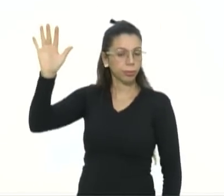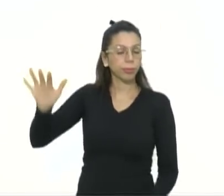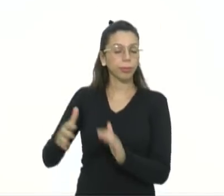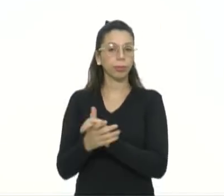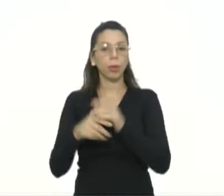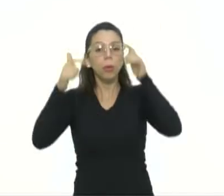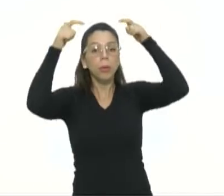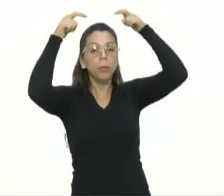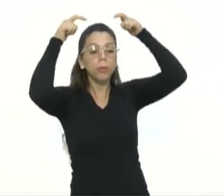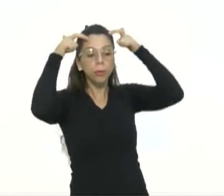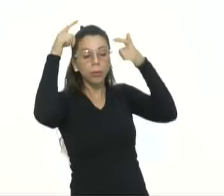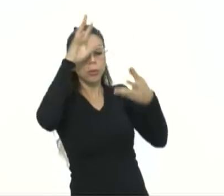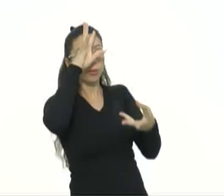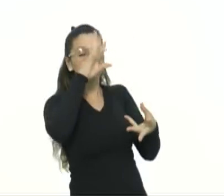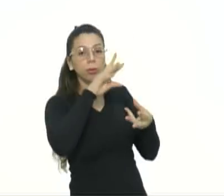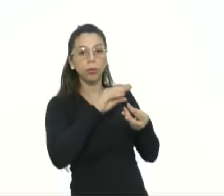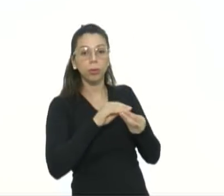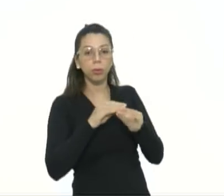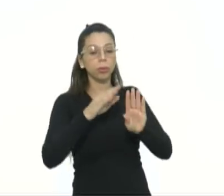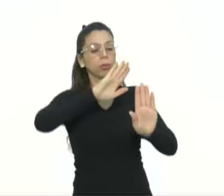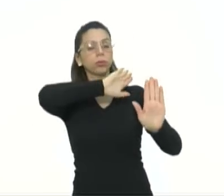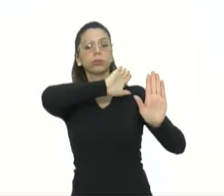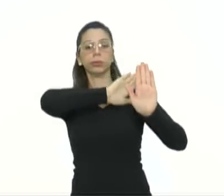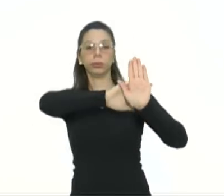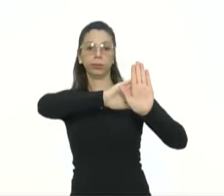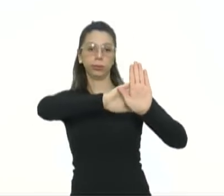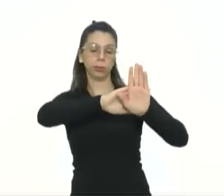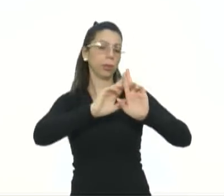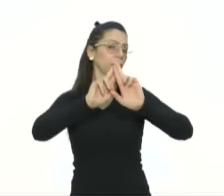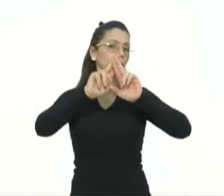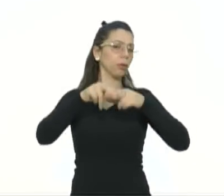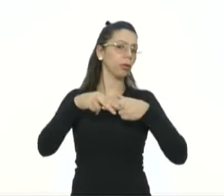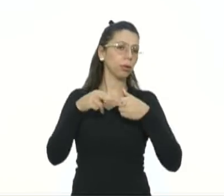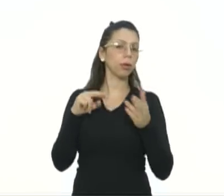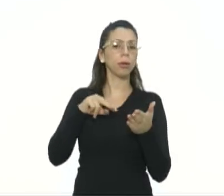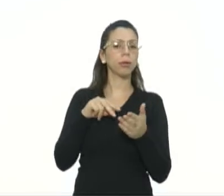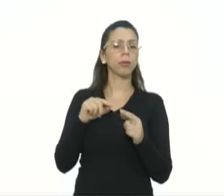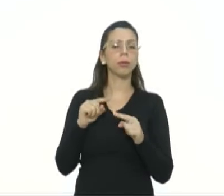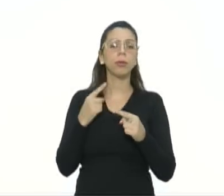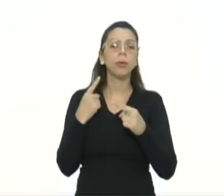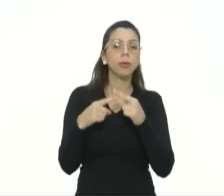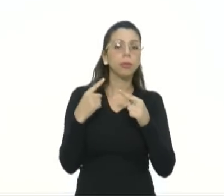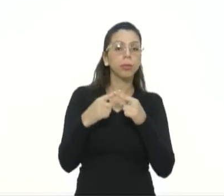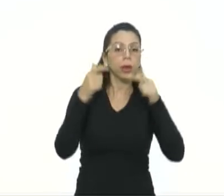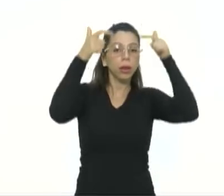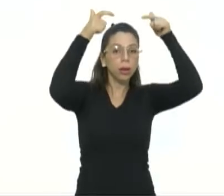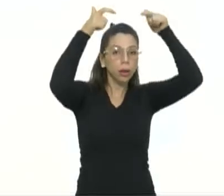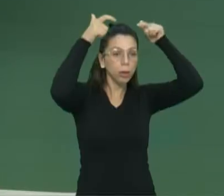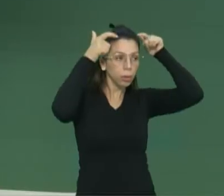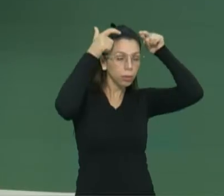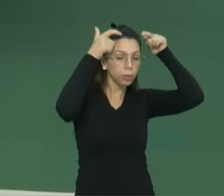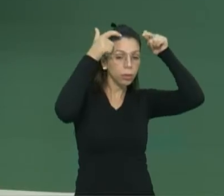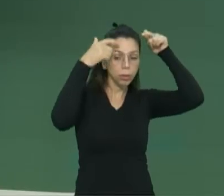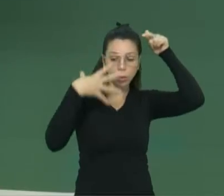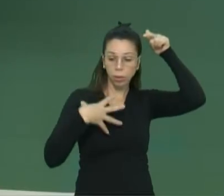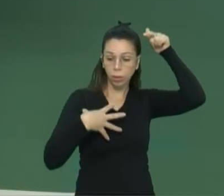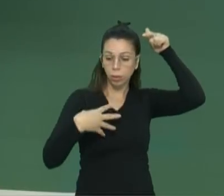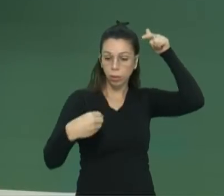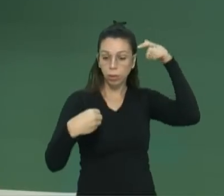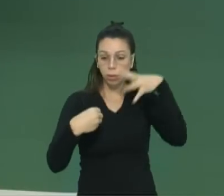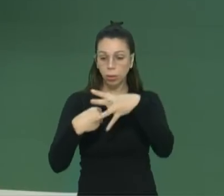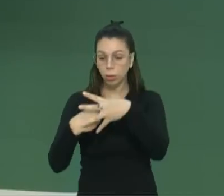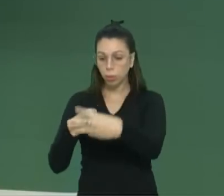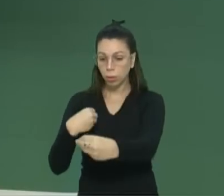possibilita entender todo o que vem por trás disso. Por que a coroa é transmitida de um para o outro? Aquilo é representação